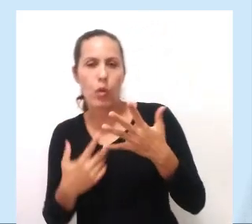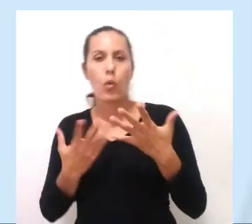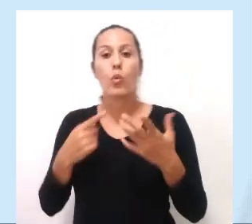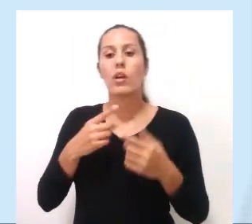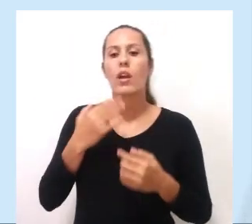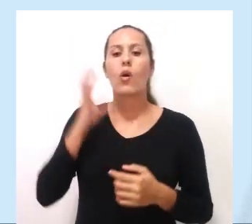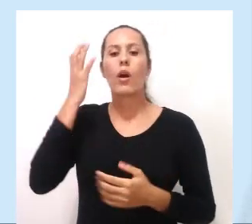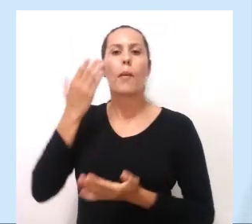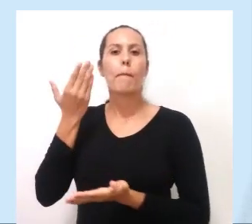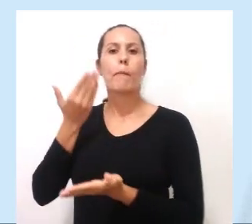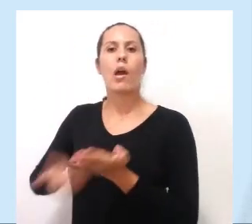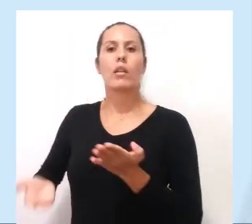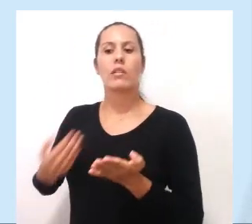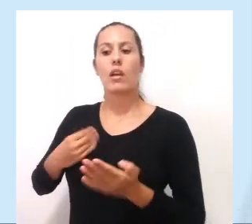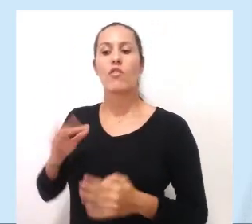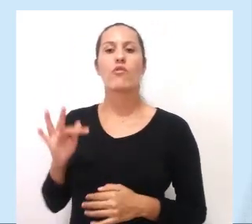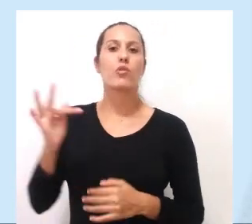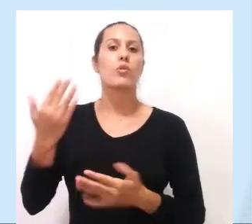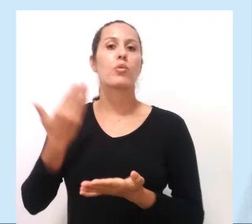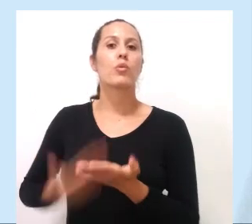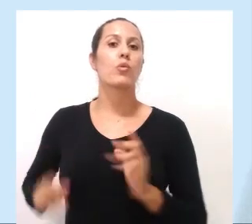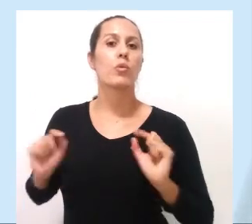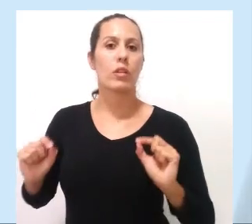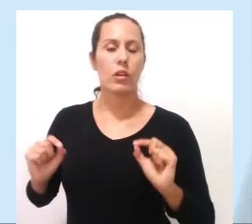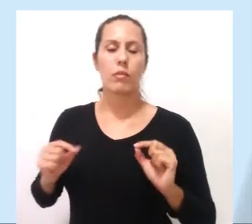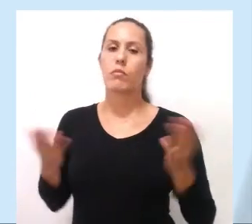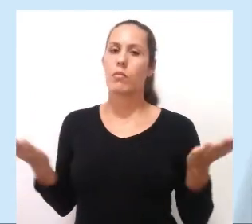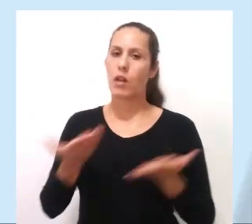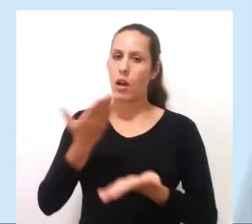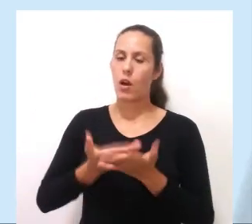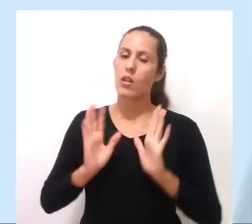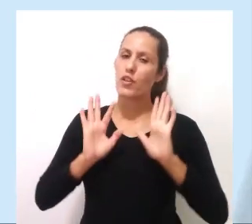que ela acaba perdendo em relação ao